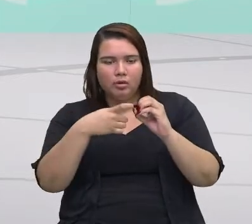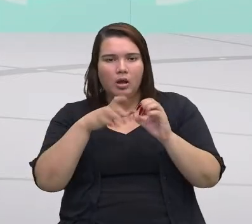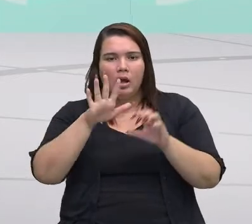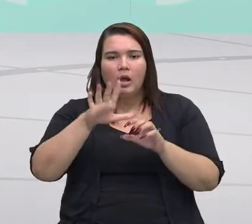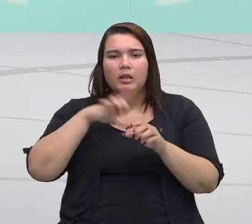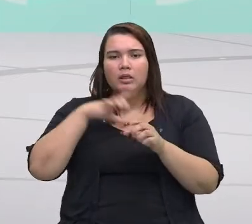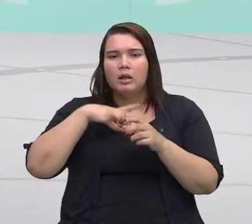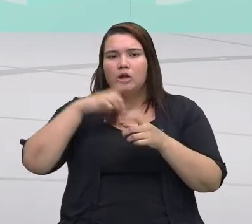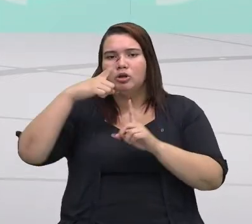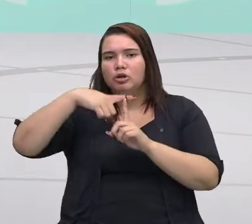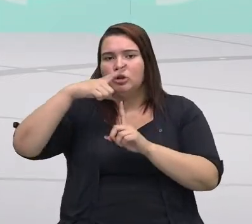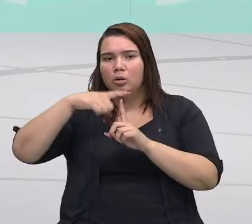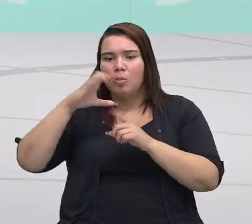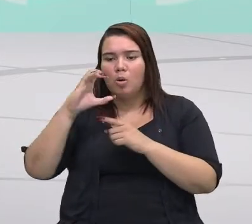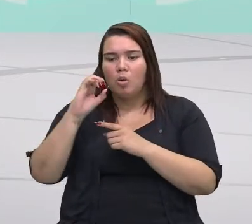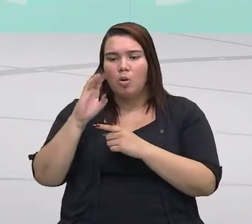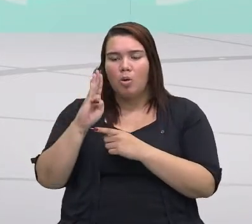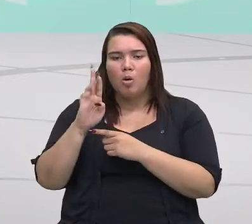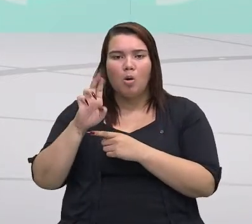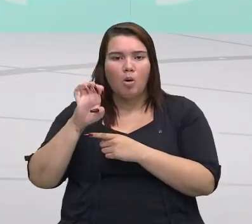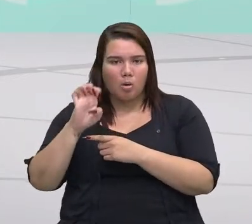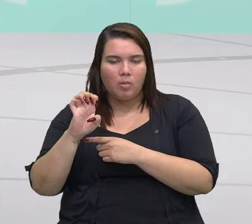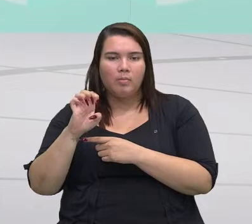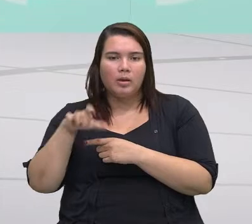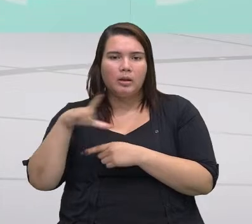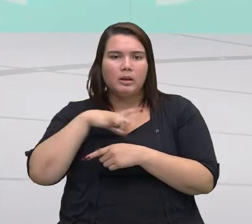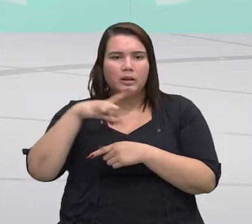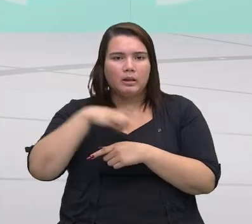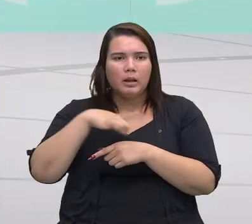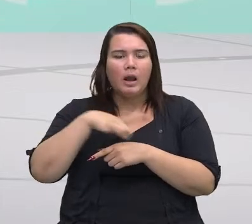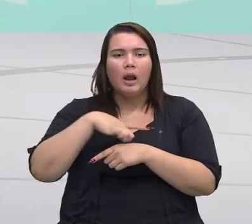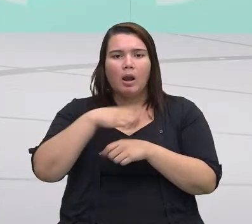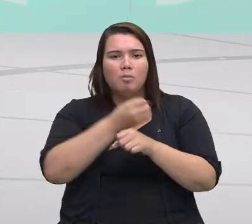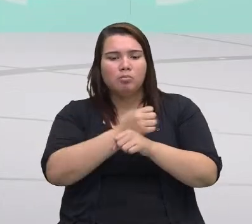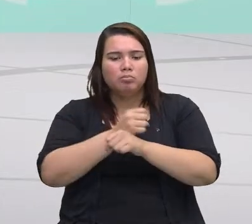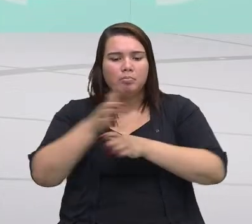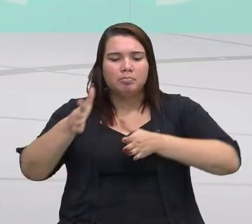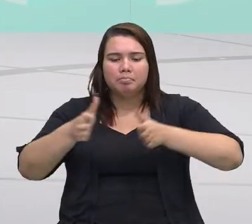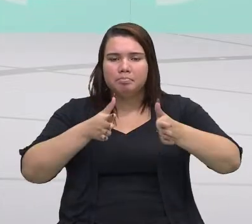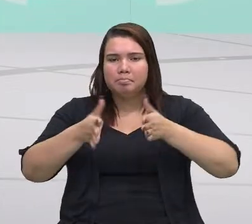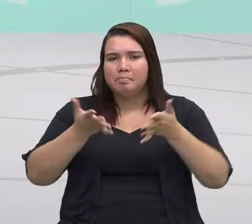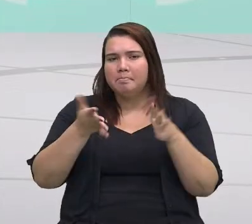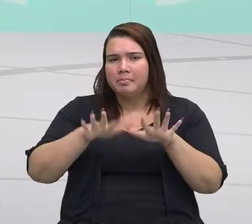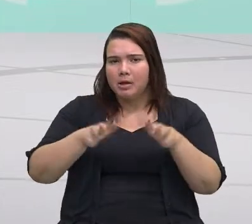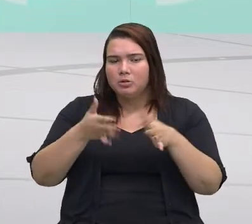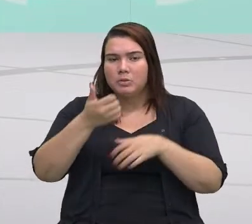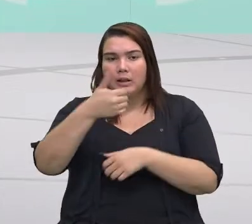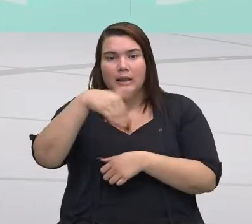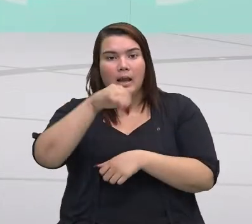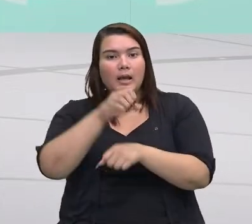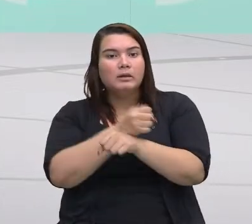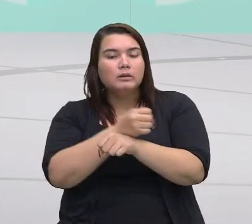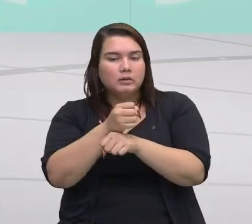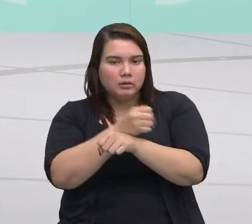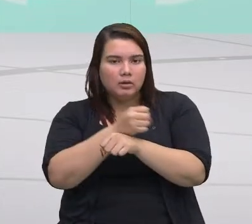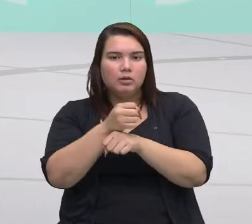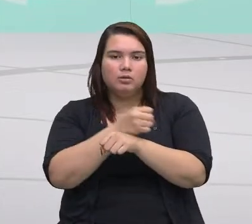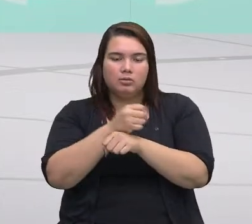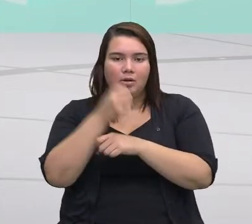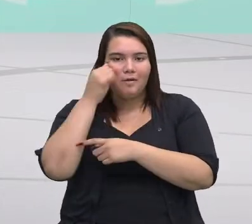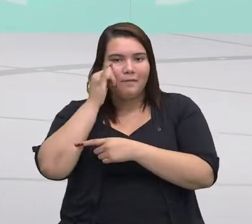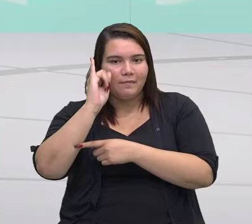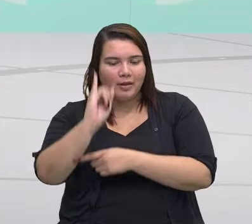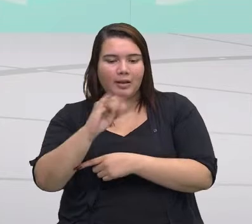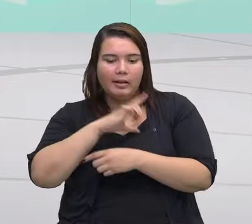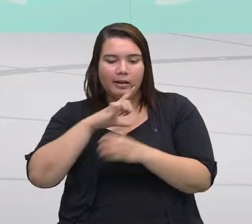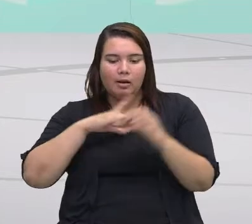eles são conhecidos ali como métodos de barreira. E eles têm ali uma durabilidade de aproximadamente 10 anos e impedem esse contato